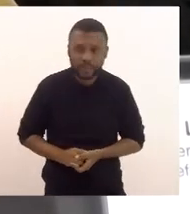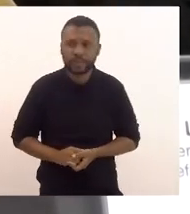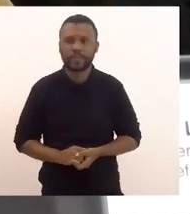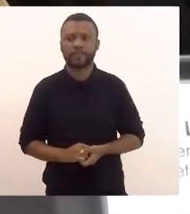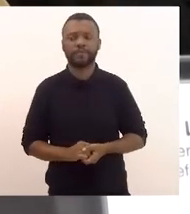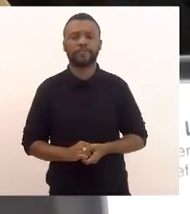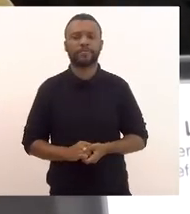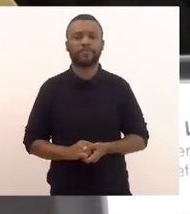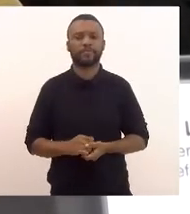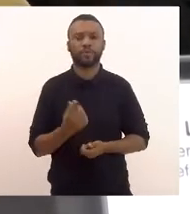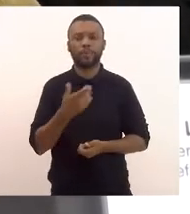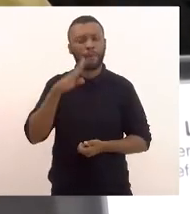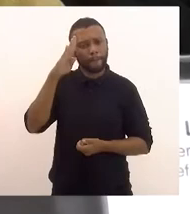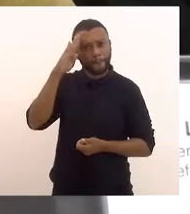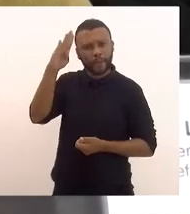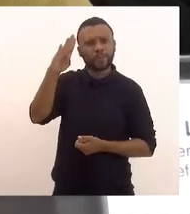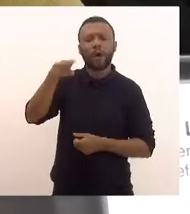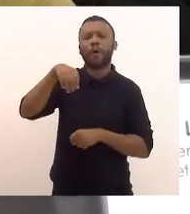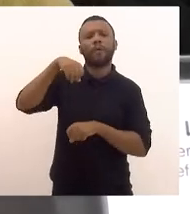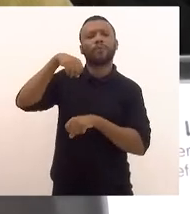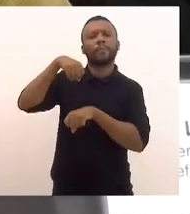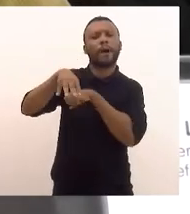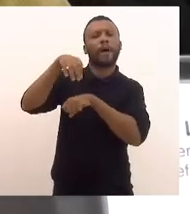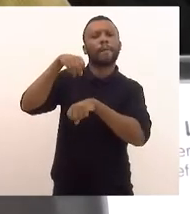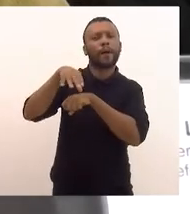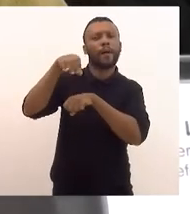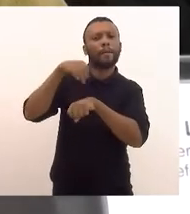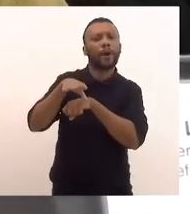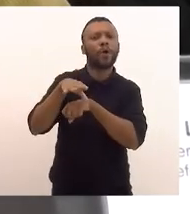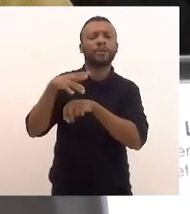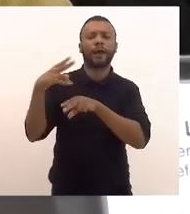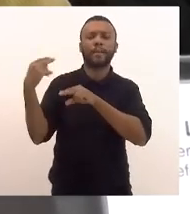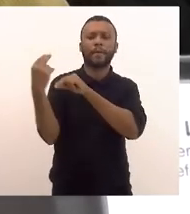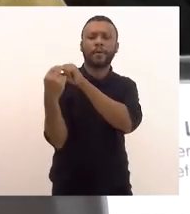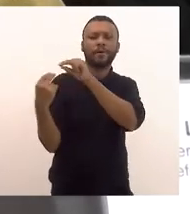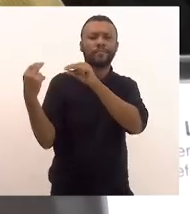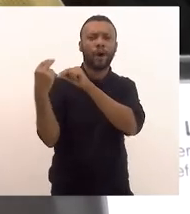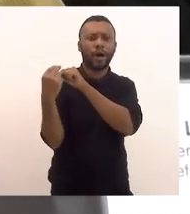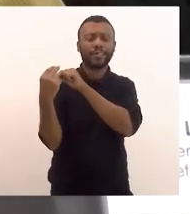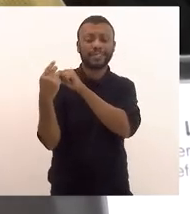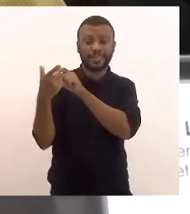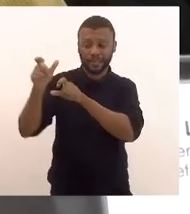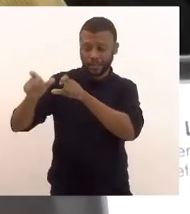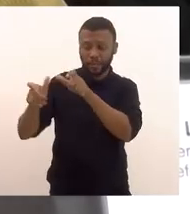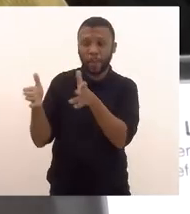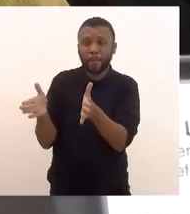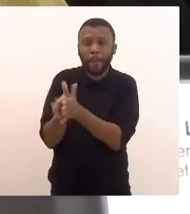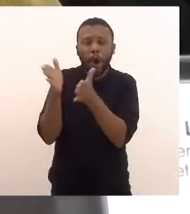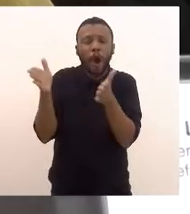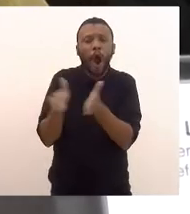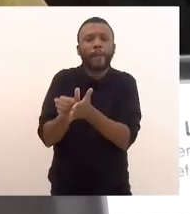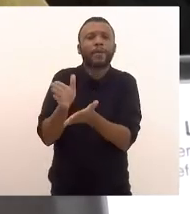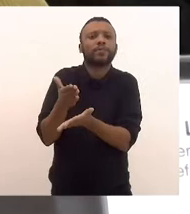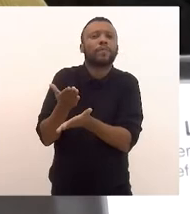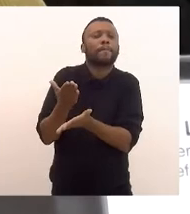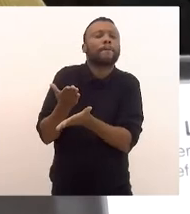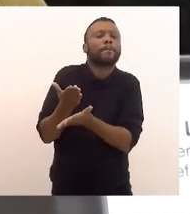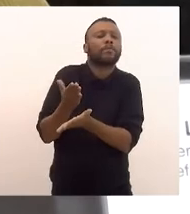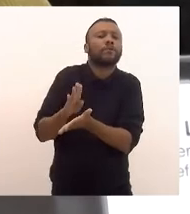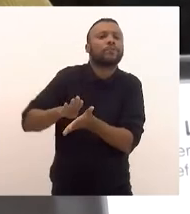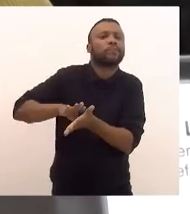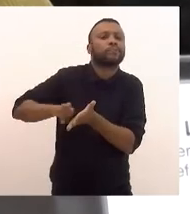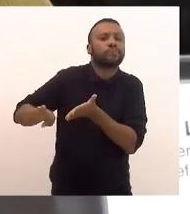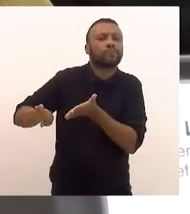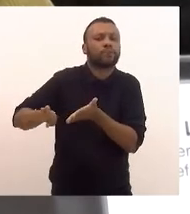a emissora como amplificadora das vozes de todos aqueles que são excluídos que vivem abaixo da linha da